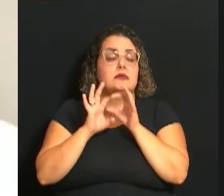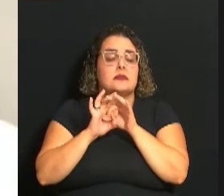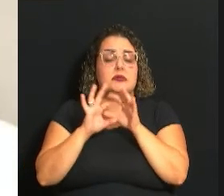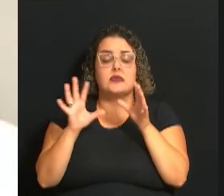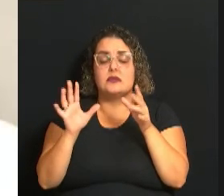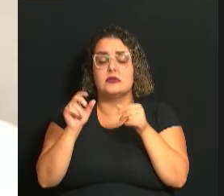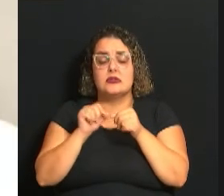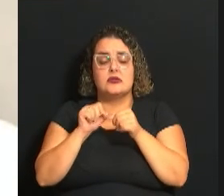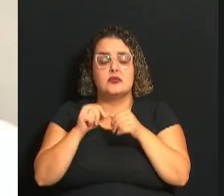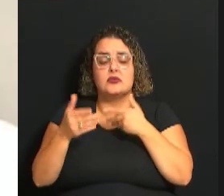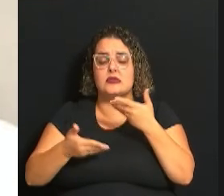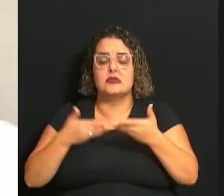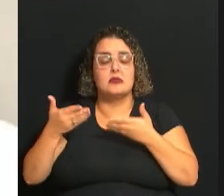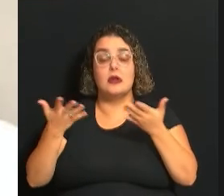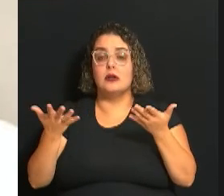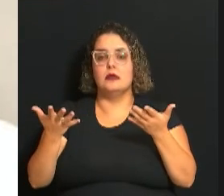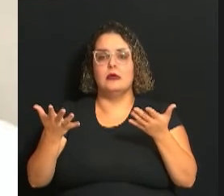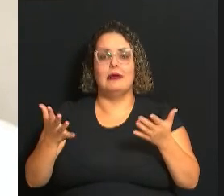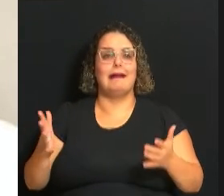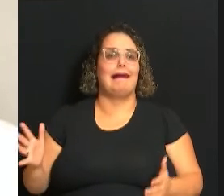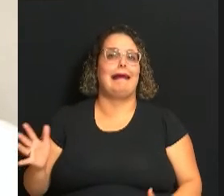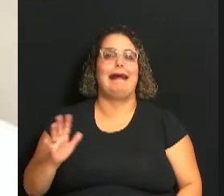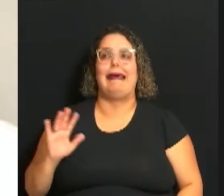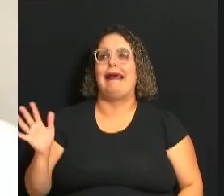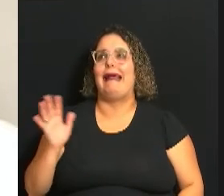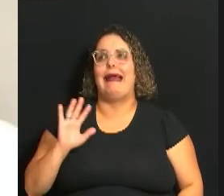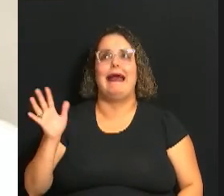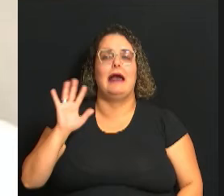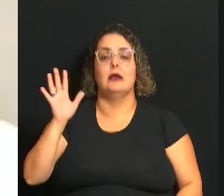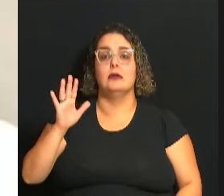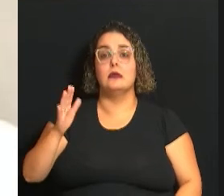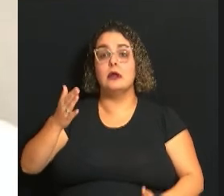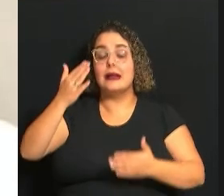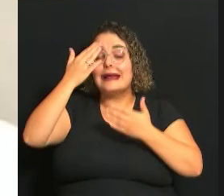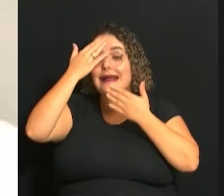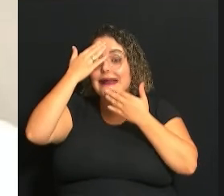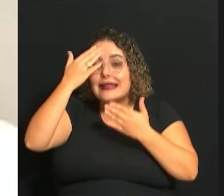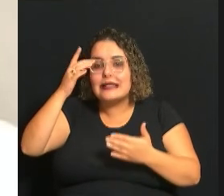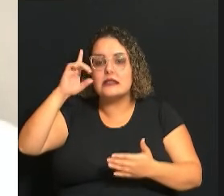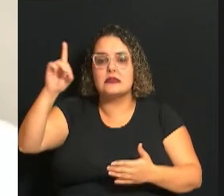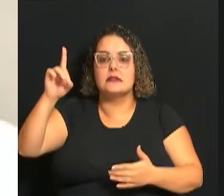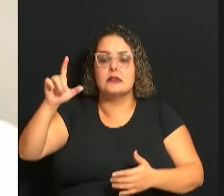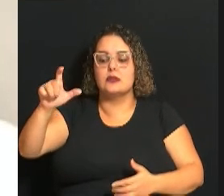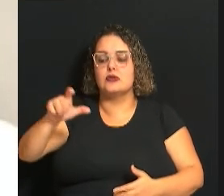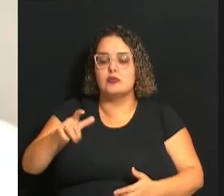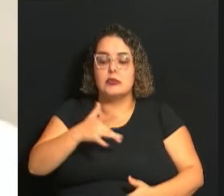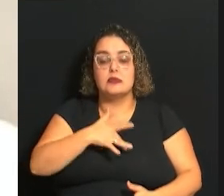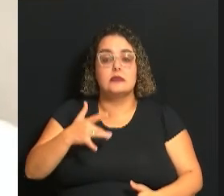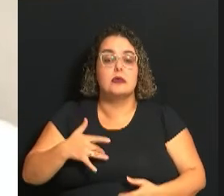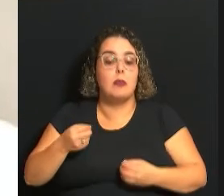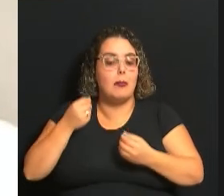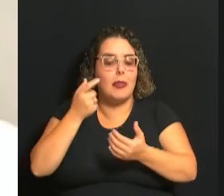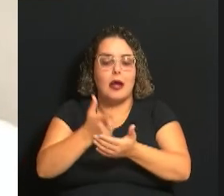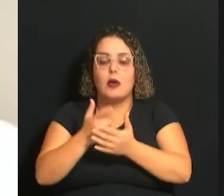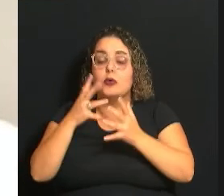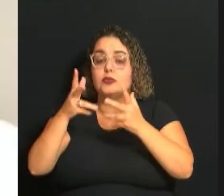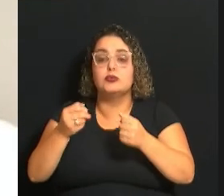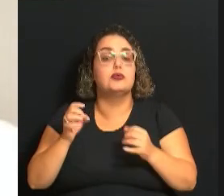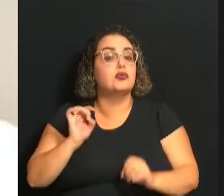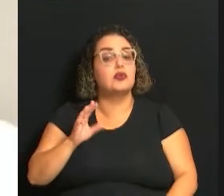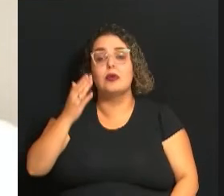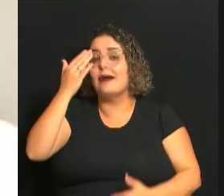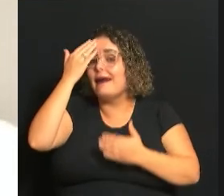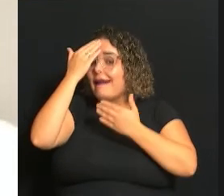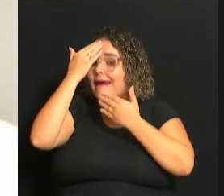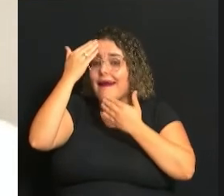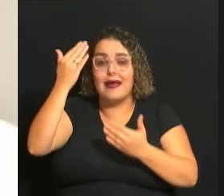um tratamento careca. Graças a Deus o plano de saúde cobriu tudo, né? Então, assim, eu só agradecia. Então, já que eu estava ali